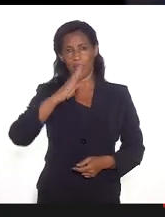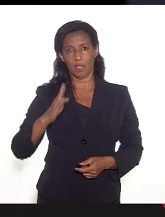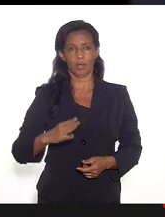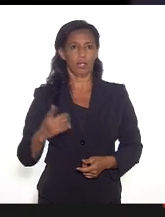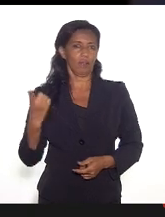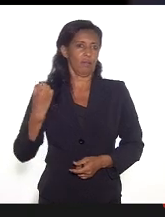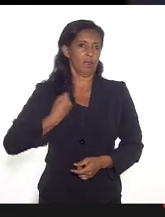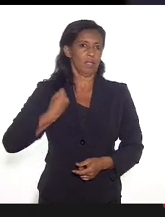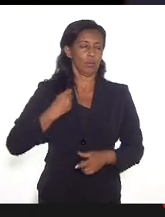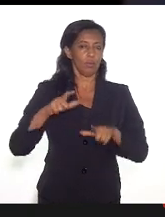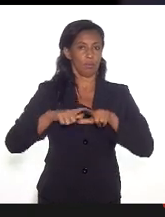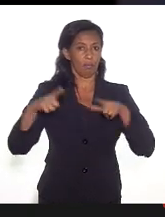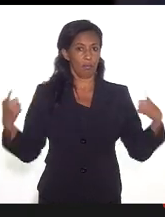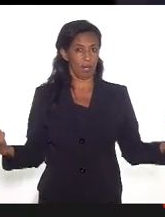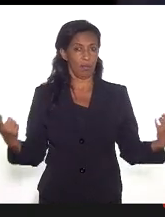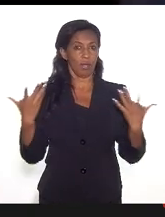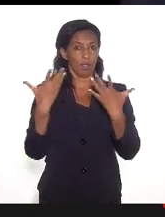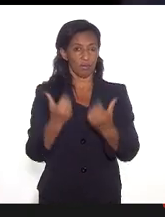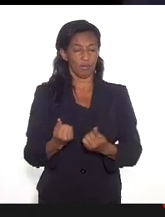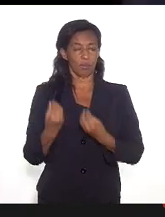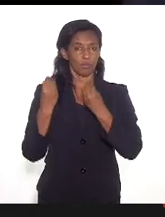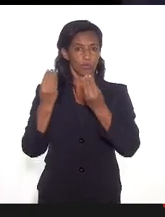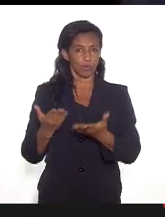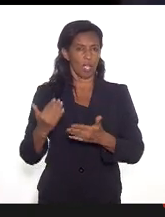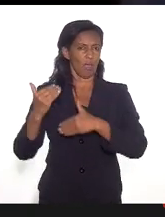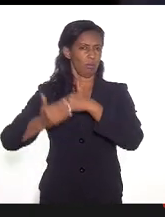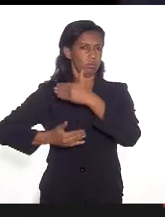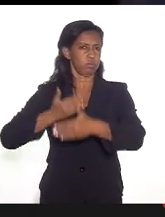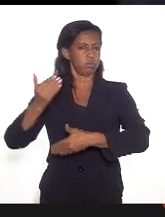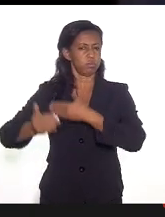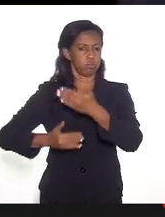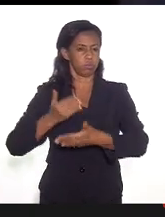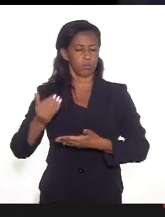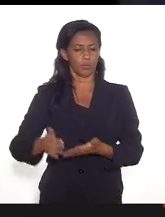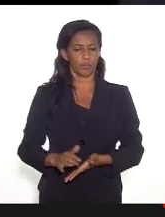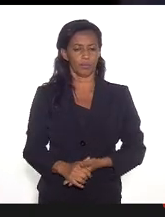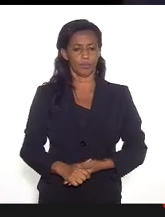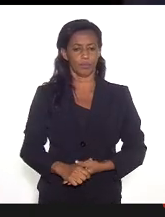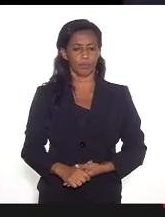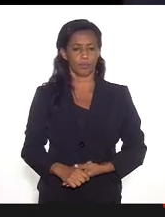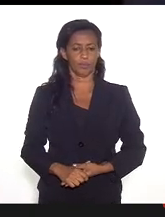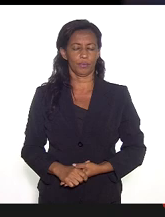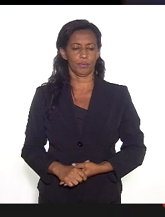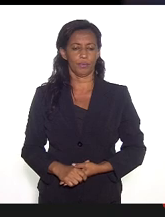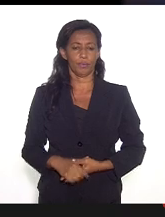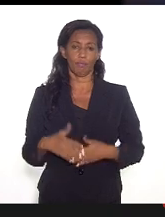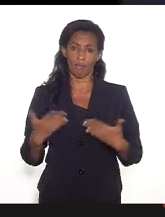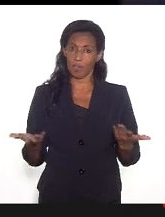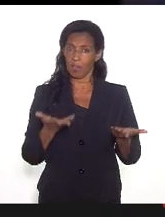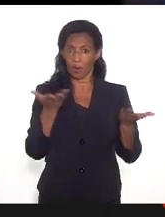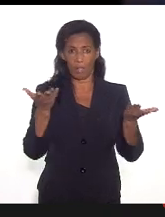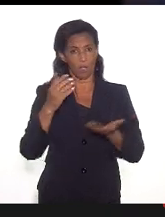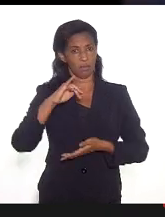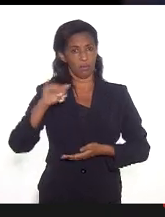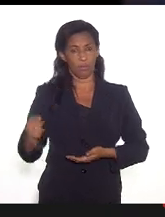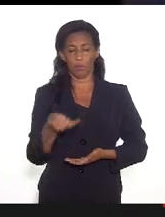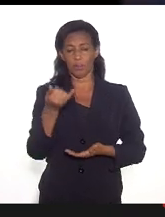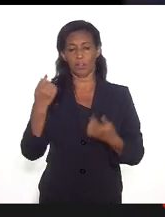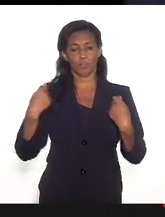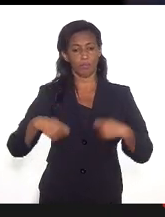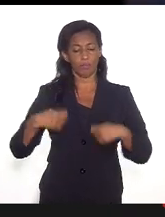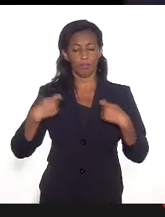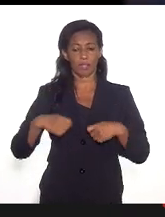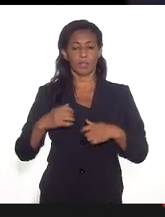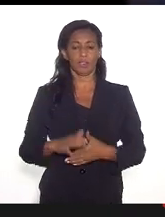um número muito maior. E vamos gerar muito valor agregado na economia brasileira. Tá? Então, essa é a grande vantagem. Precisamos